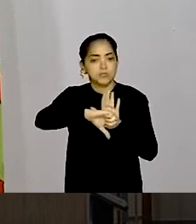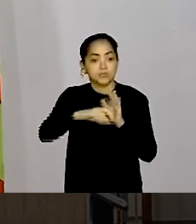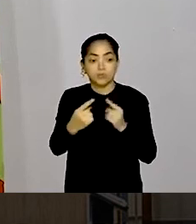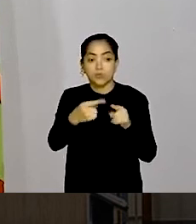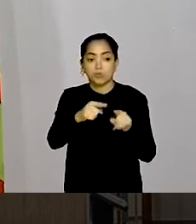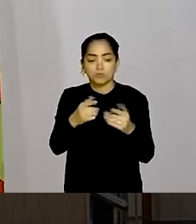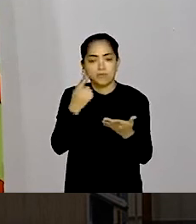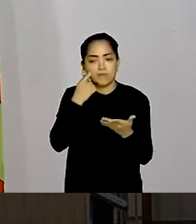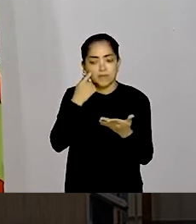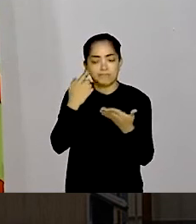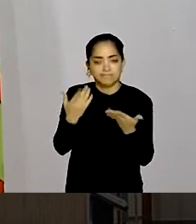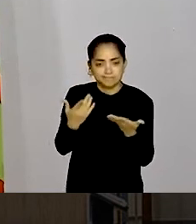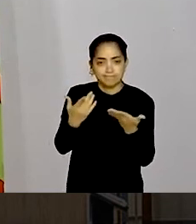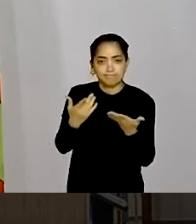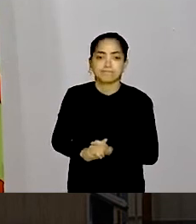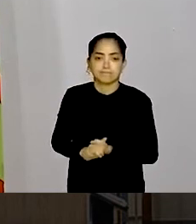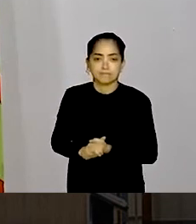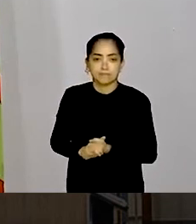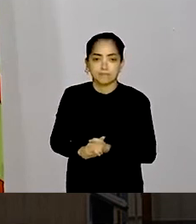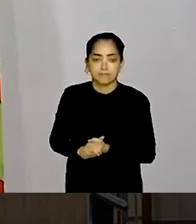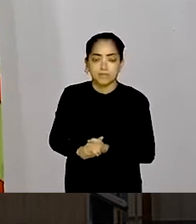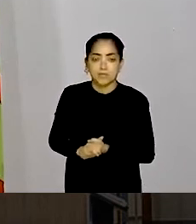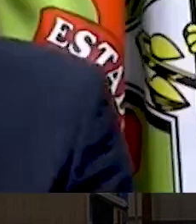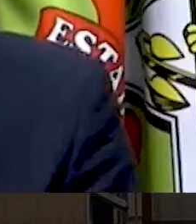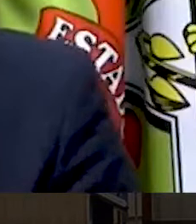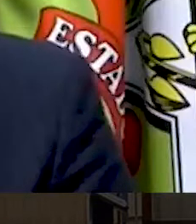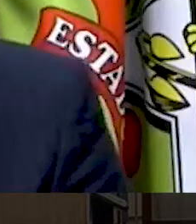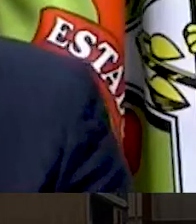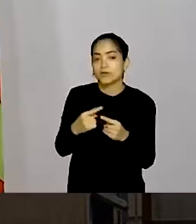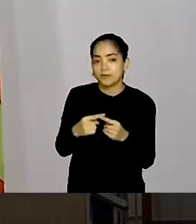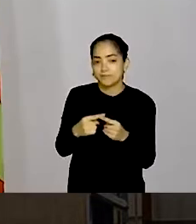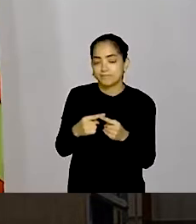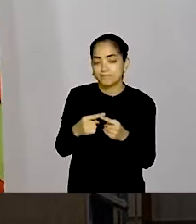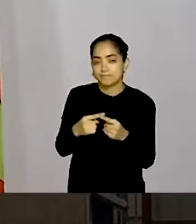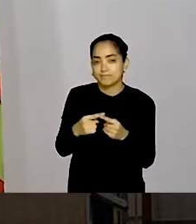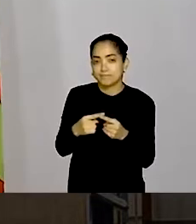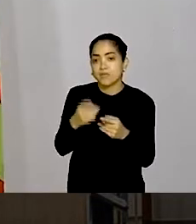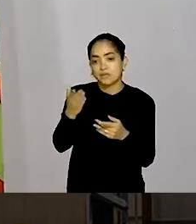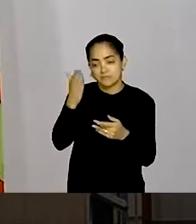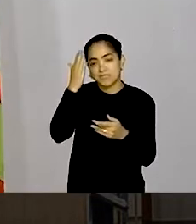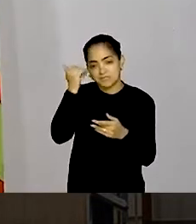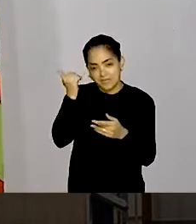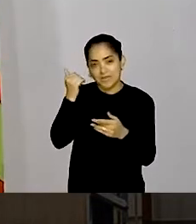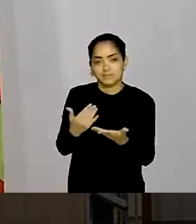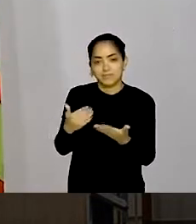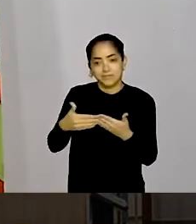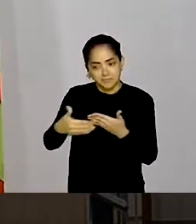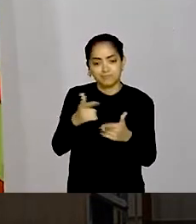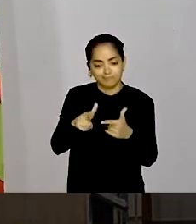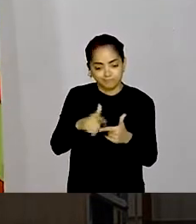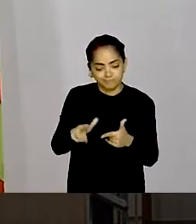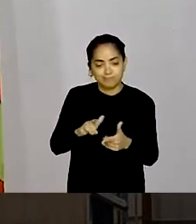traficante. Faz um vídeo criticando o traficante. Sabe por que que não faz, ô churume? Porque tu sabe que tu vai virar fogueira de São João.